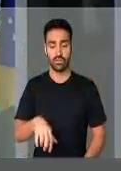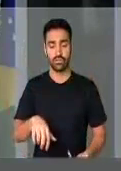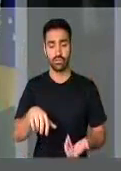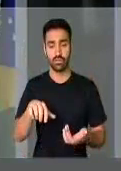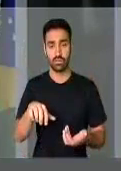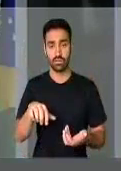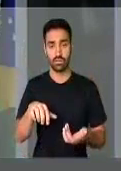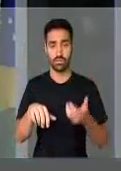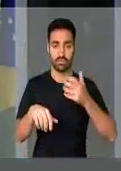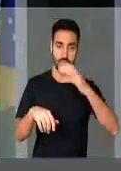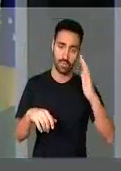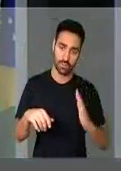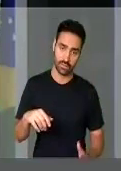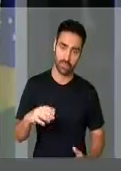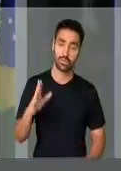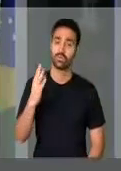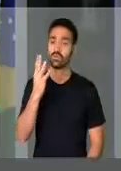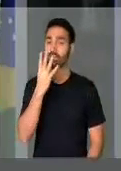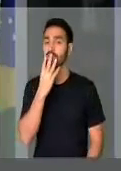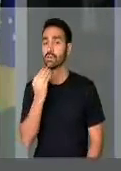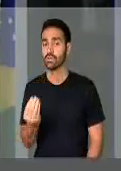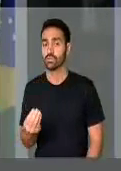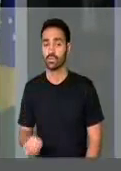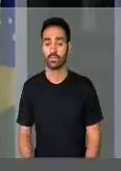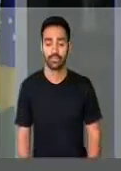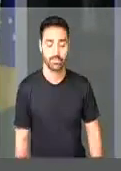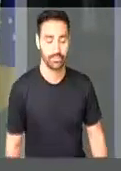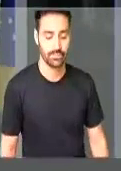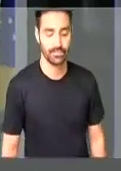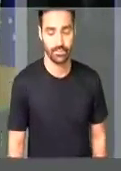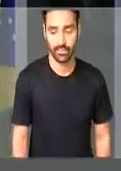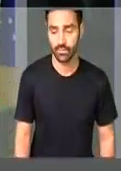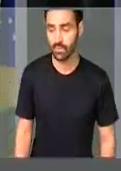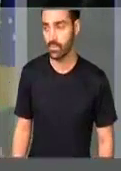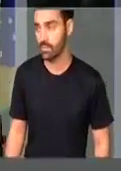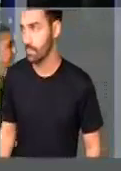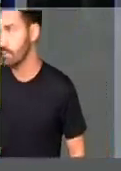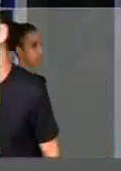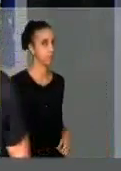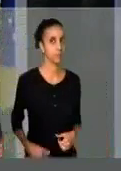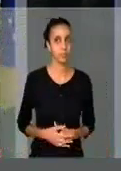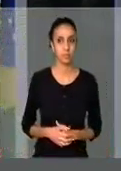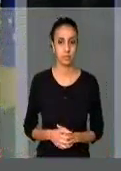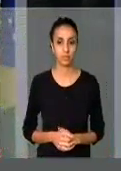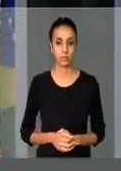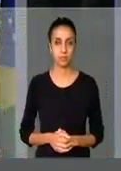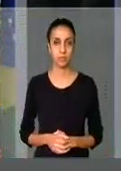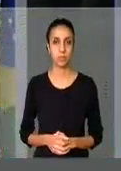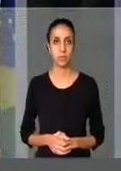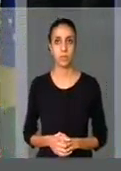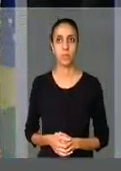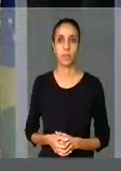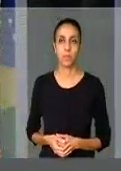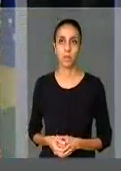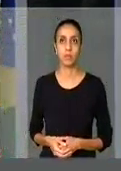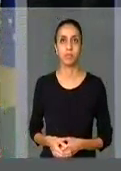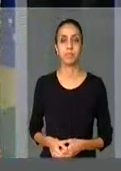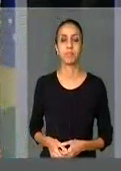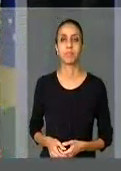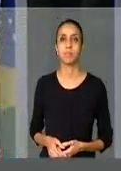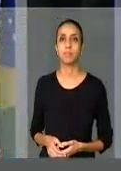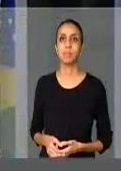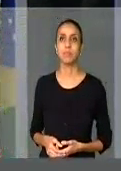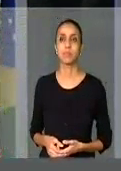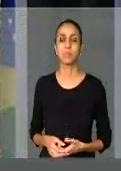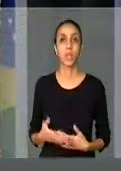entre Brasil e Israel. Cumprimentando primeiramente o nosso embaixador, inicio o meu